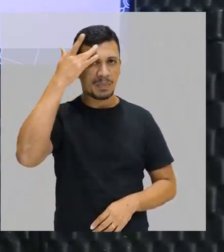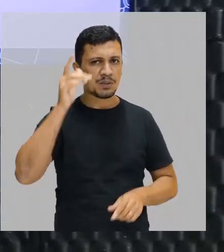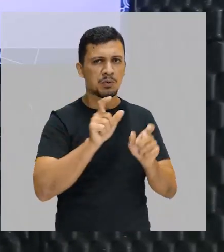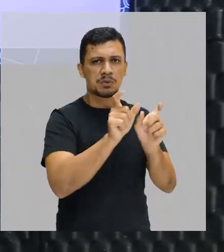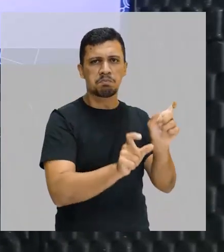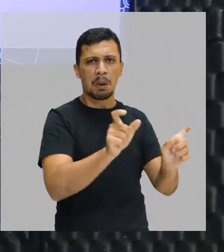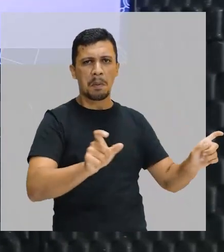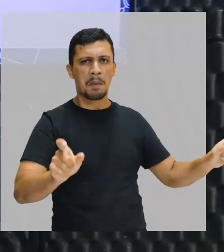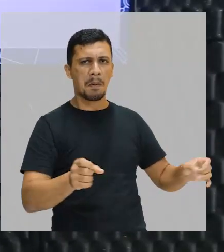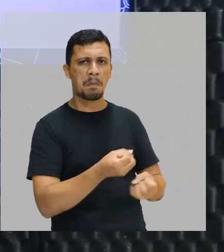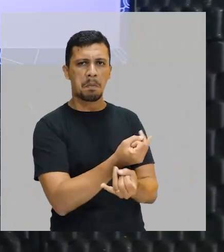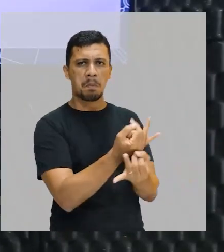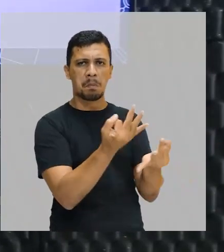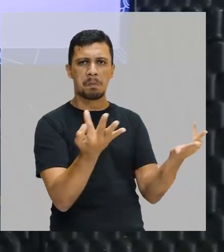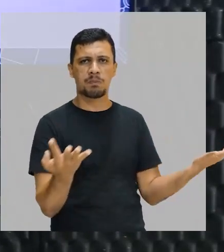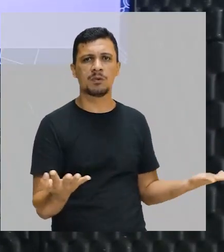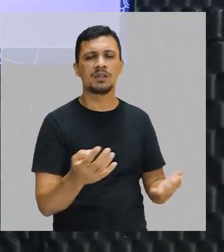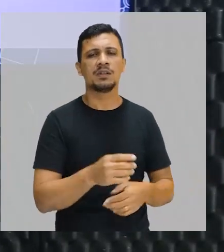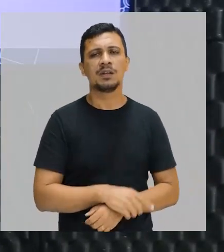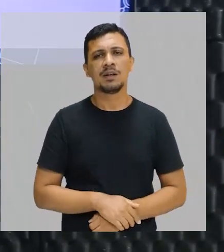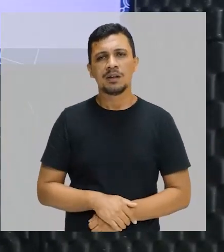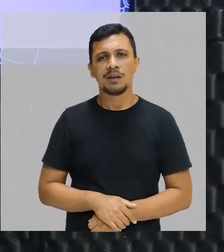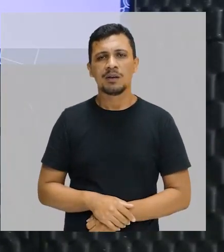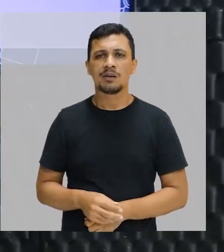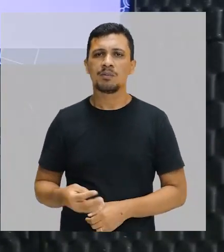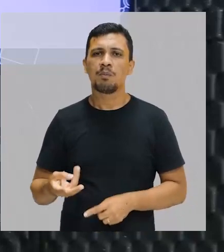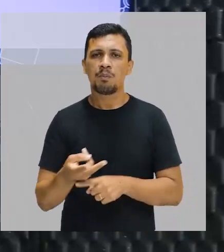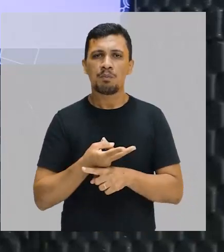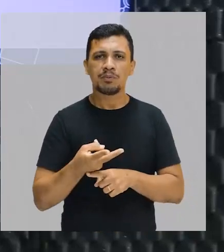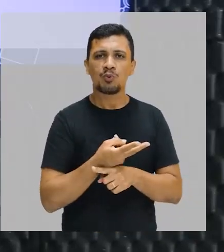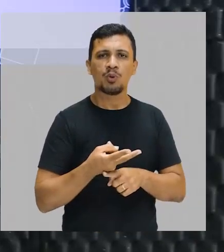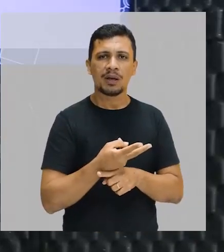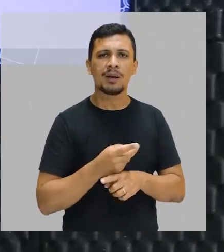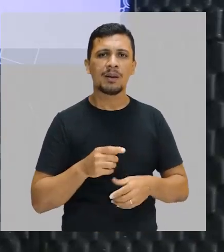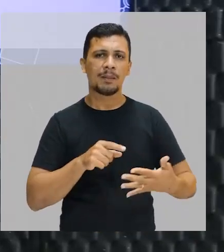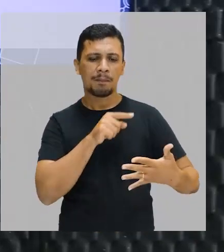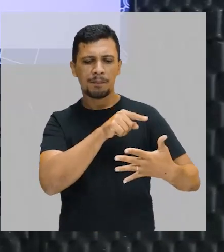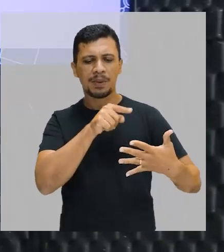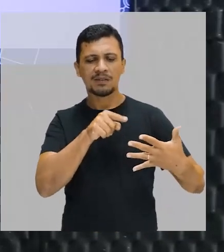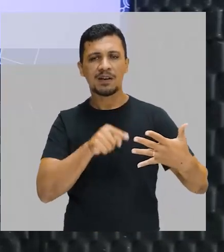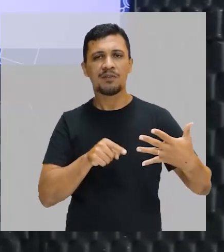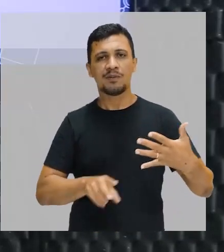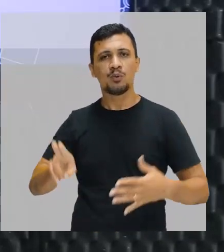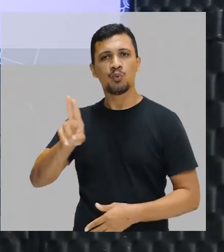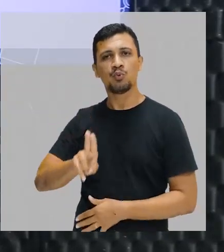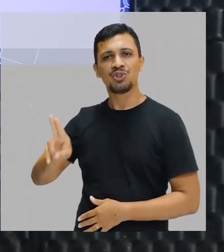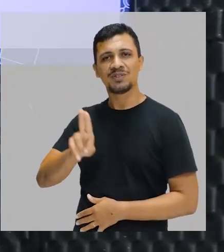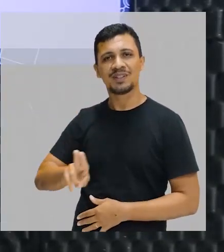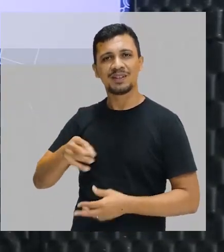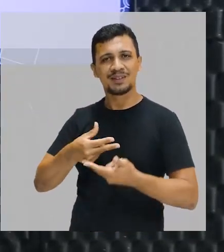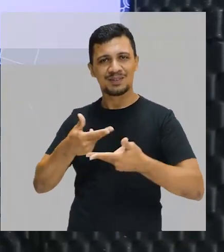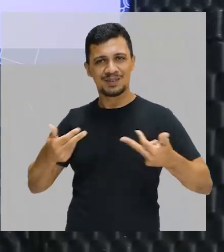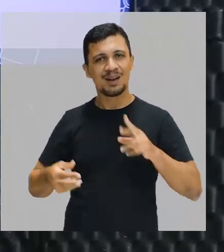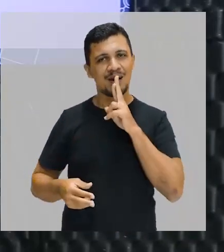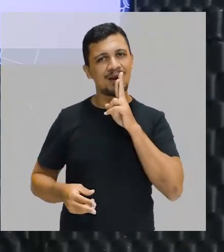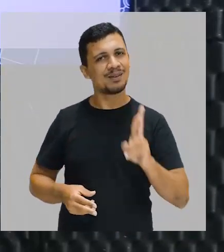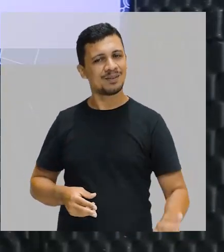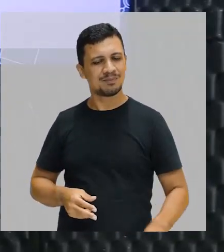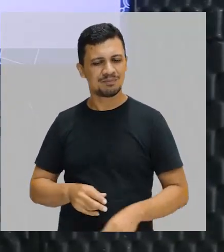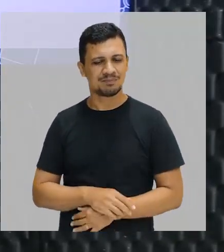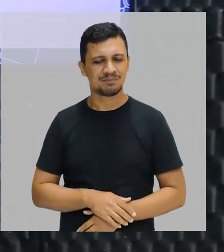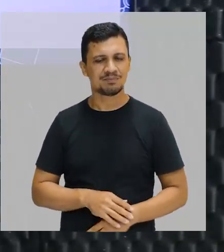este conceito, este conhecimento, esta constatação, procurar o utilitarismo que a gente vai ali responder a questão numa boa.